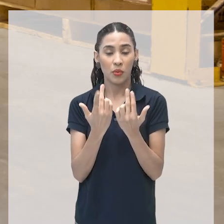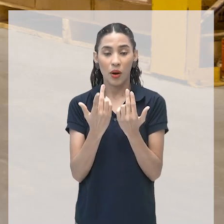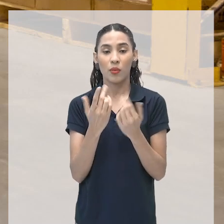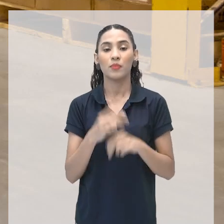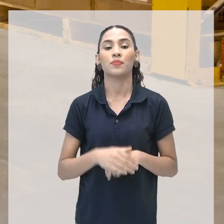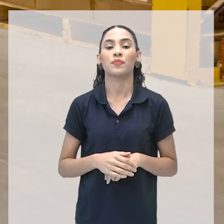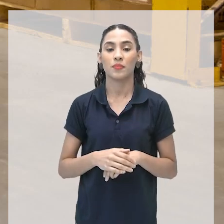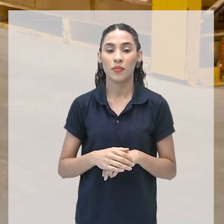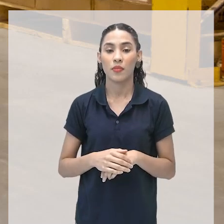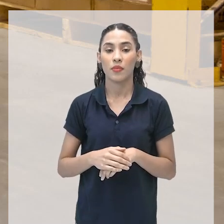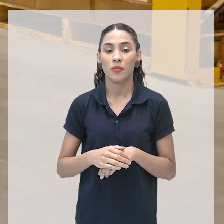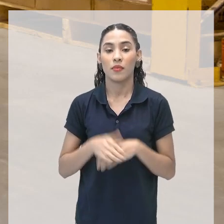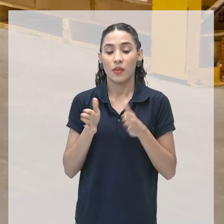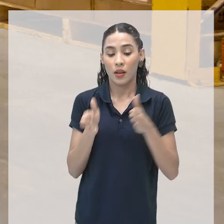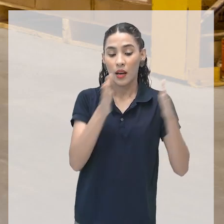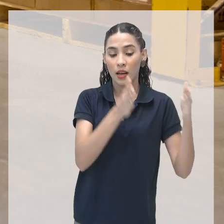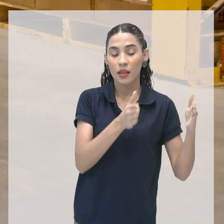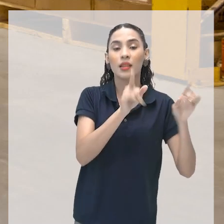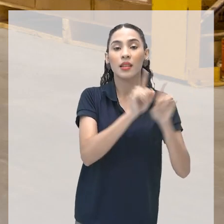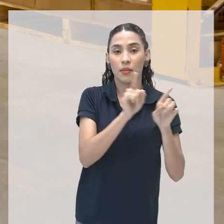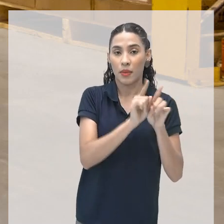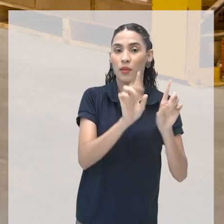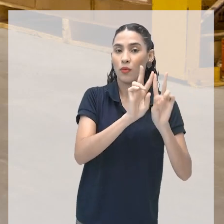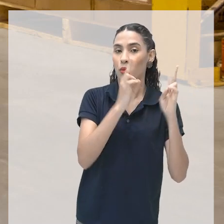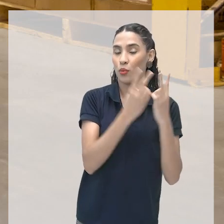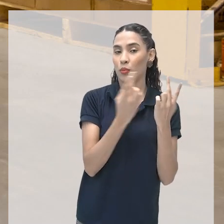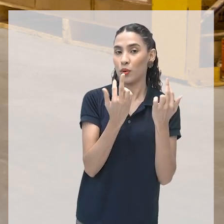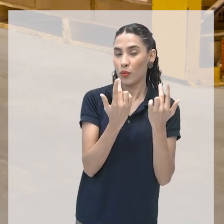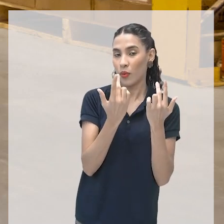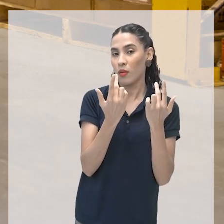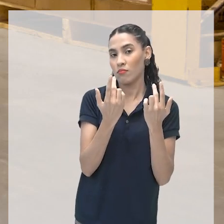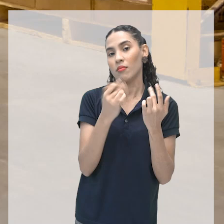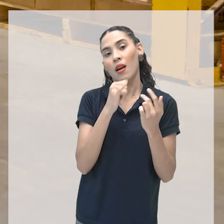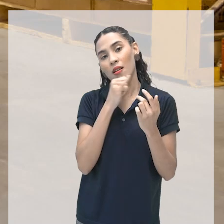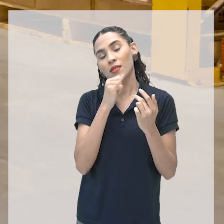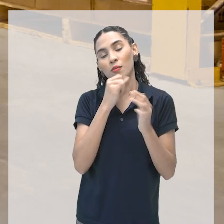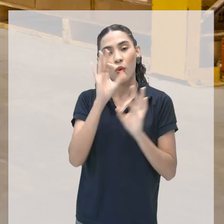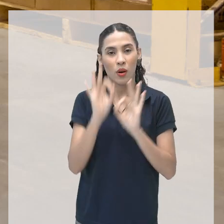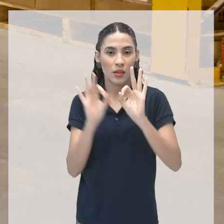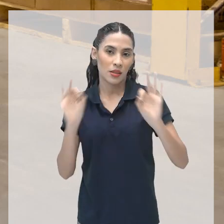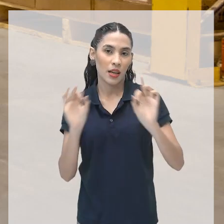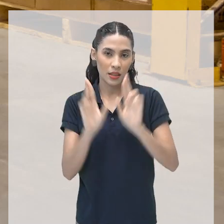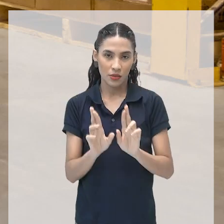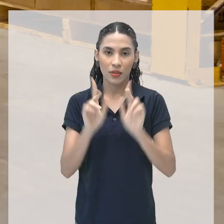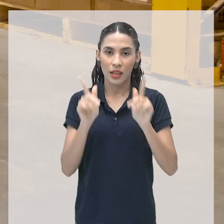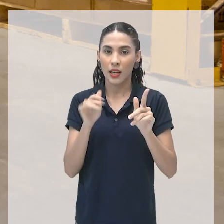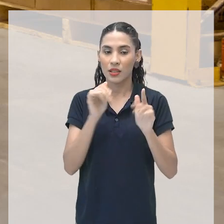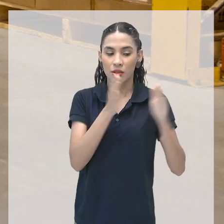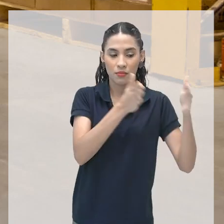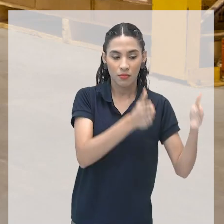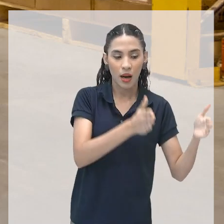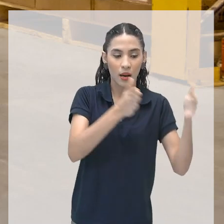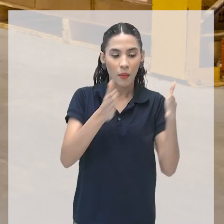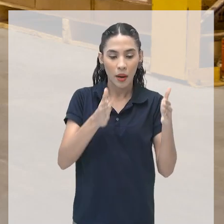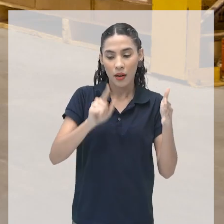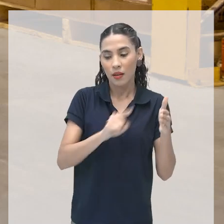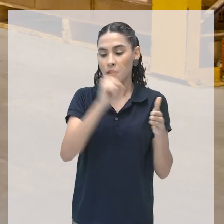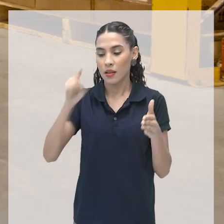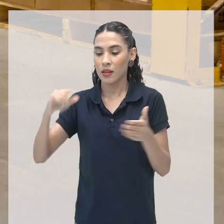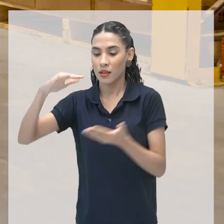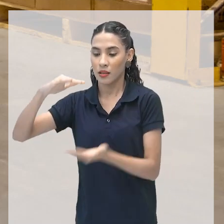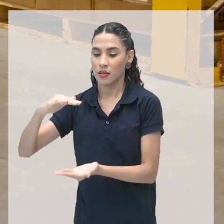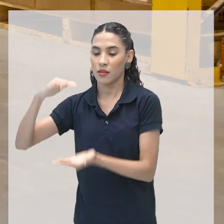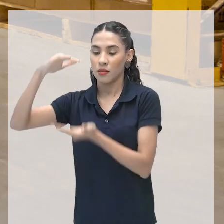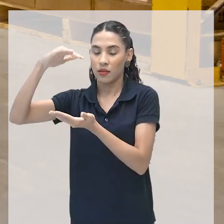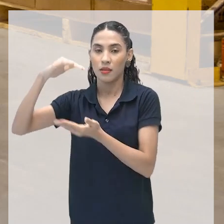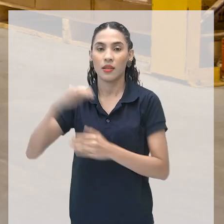2 caixas do pallet ao lado estão ocupando também. Mesmo que elas estejam aí uma ao lado da outra, né? A área que